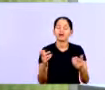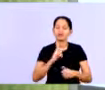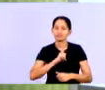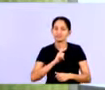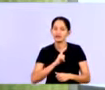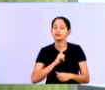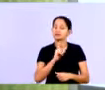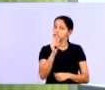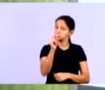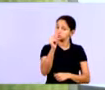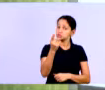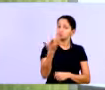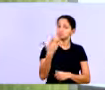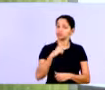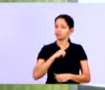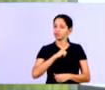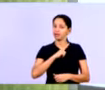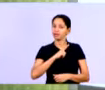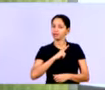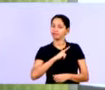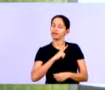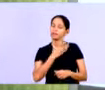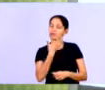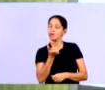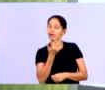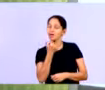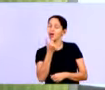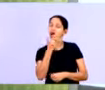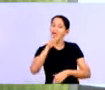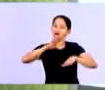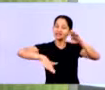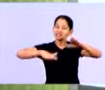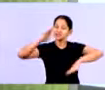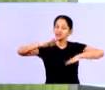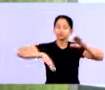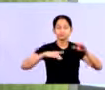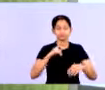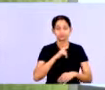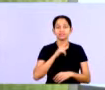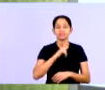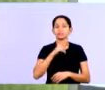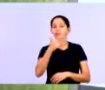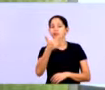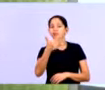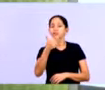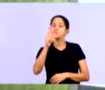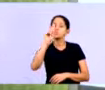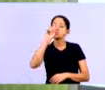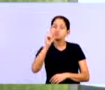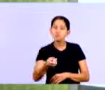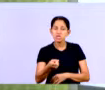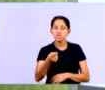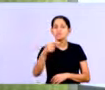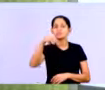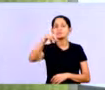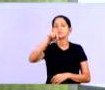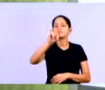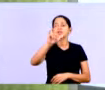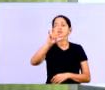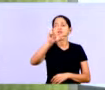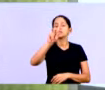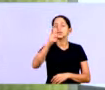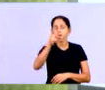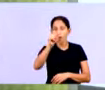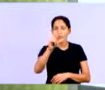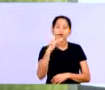dinheiro também é um negócio. Sim. Sabe por quê? Porque você às vezes tem 1 milhão, 10 milhões. Então 1 milhão rende 10 mil. 10 mil você